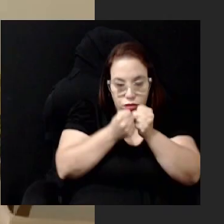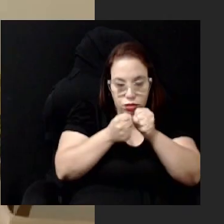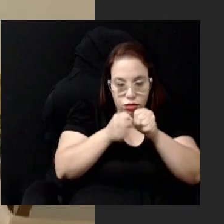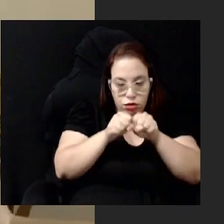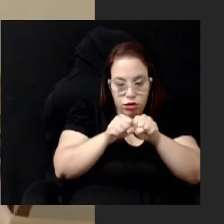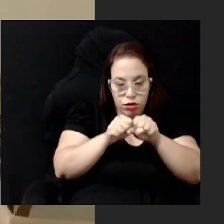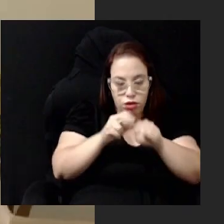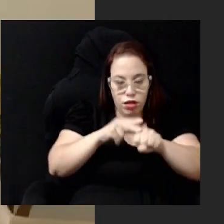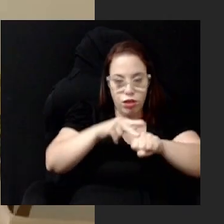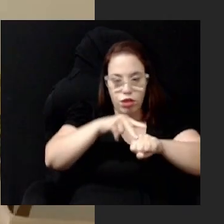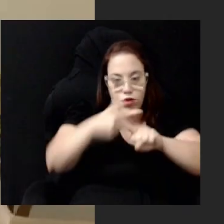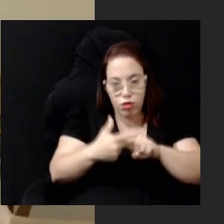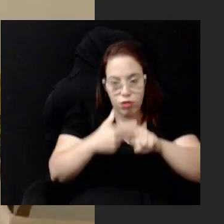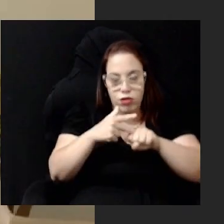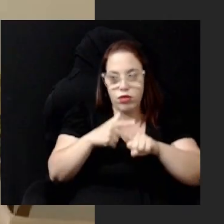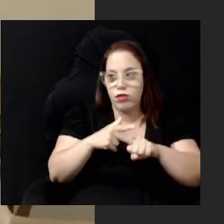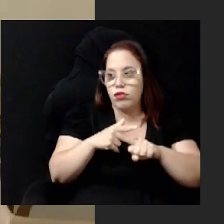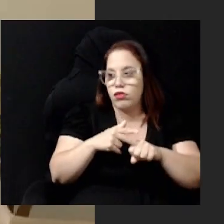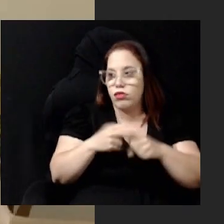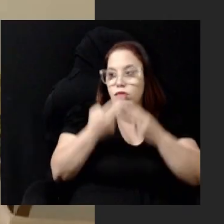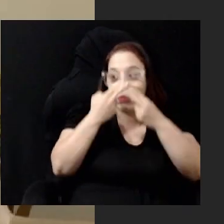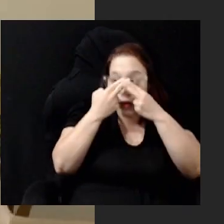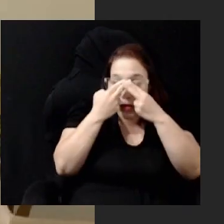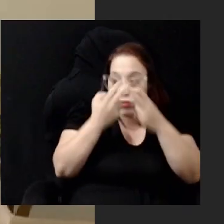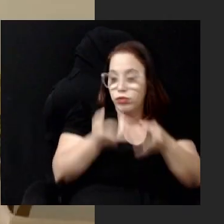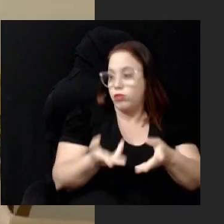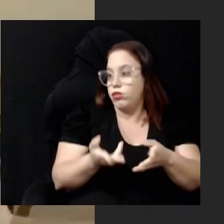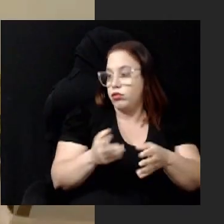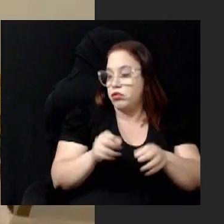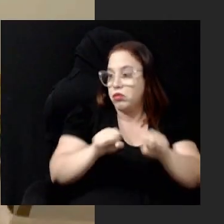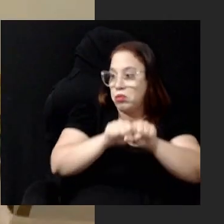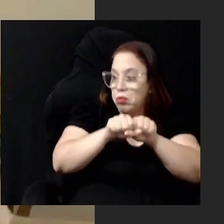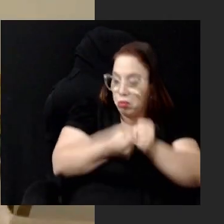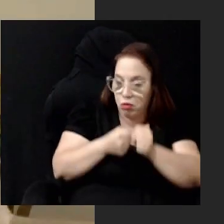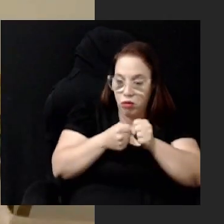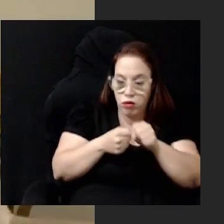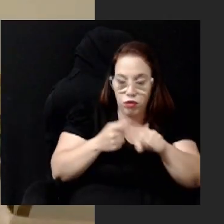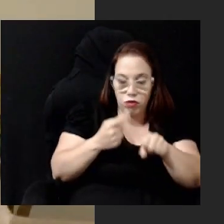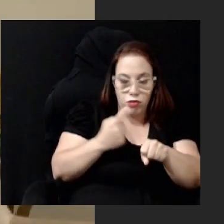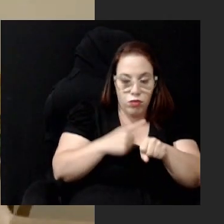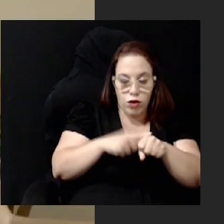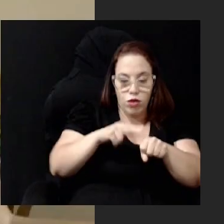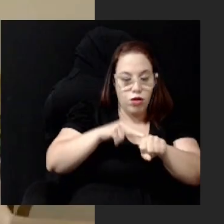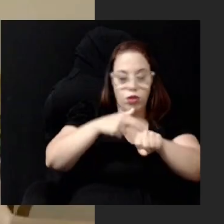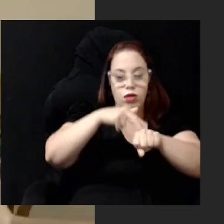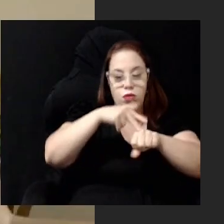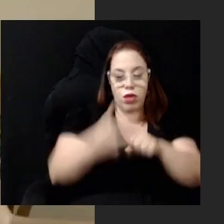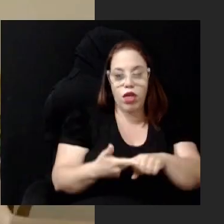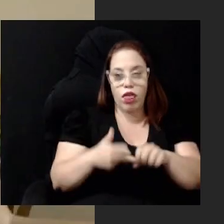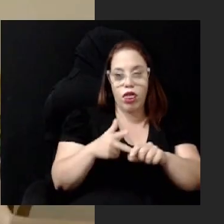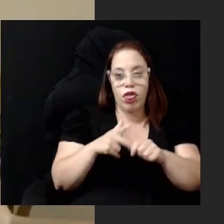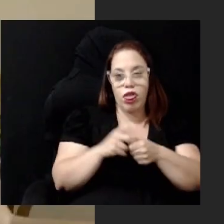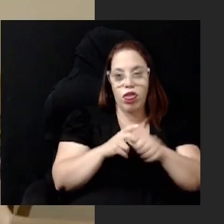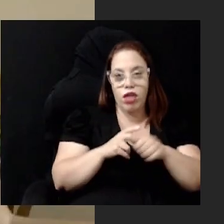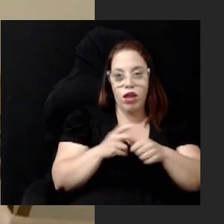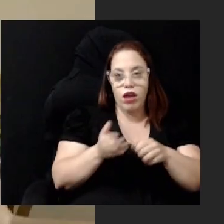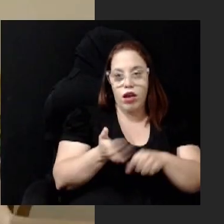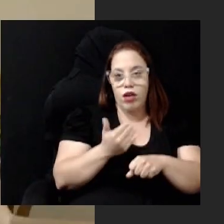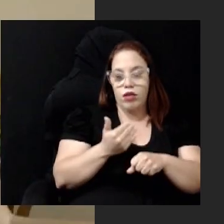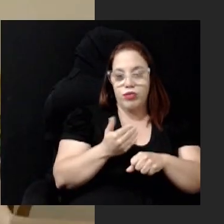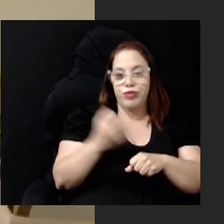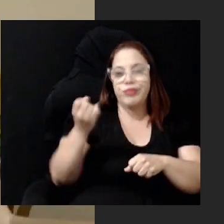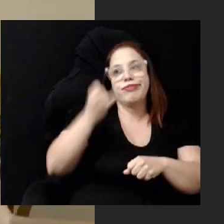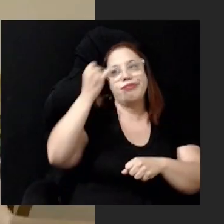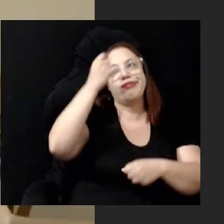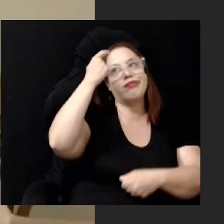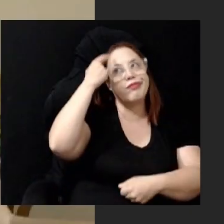fraturas sem ter queda, sem ter trauma. E sempre que você tem uma fratura onde não houve um trauma antes,